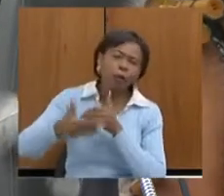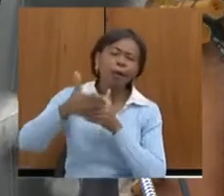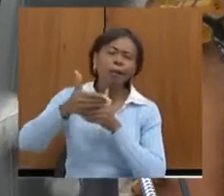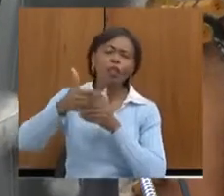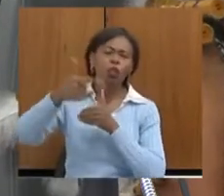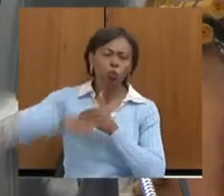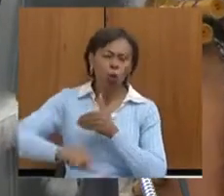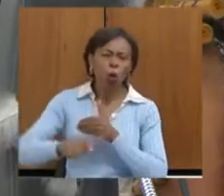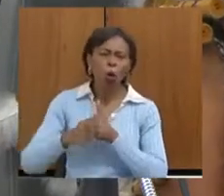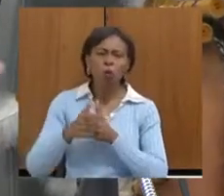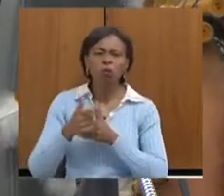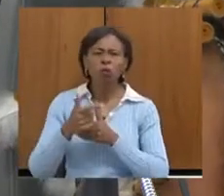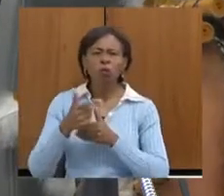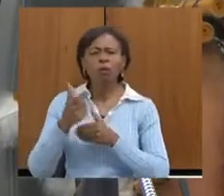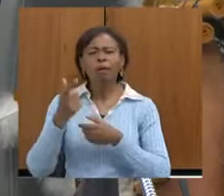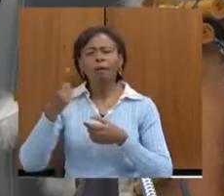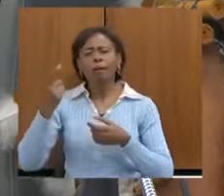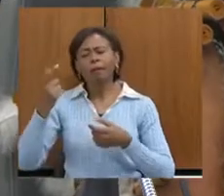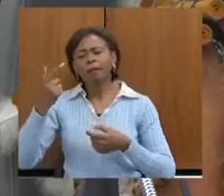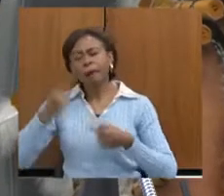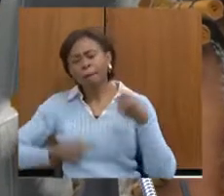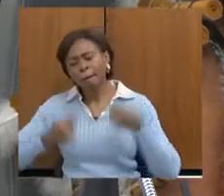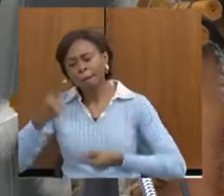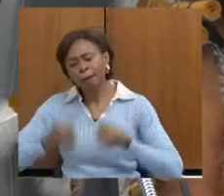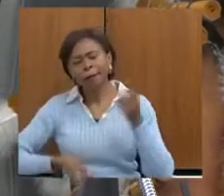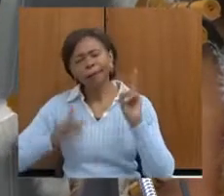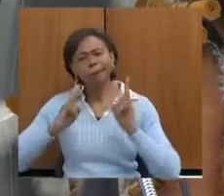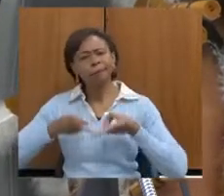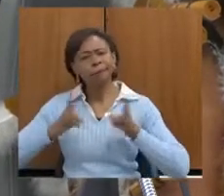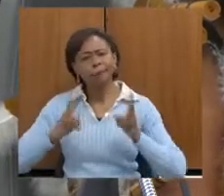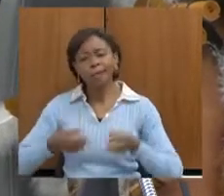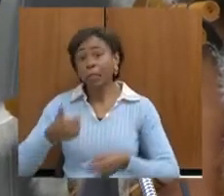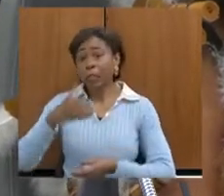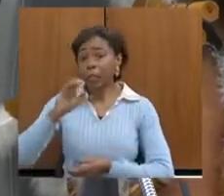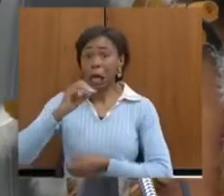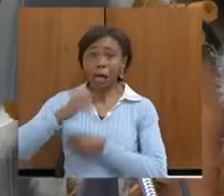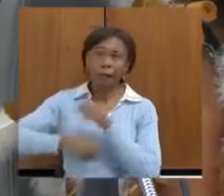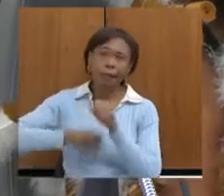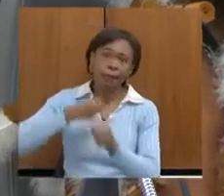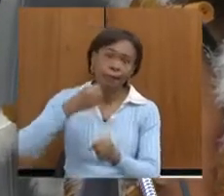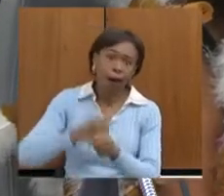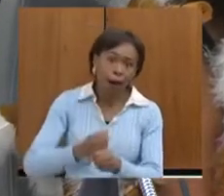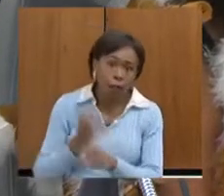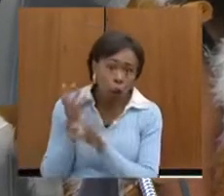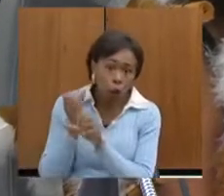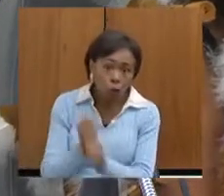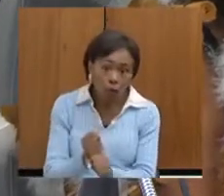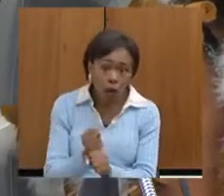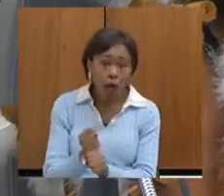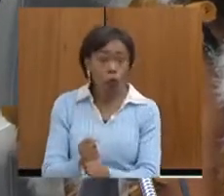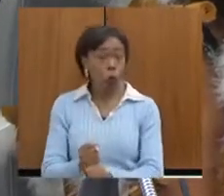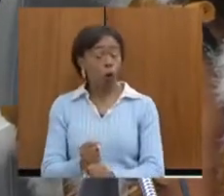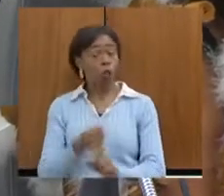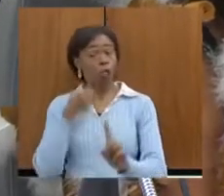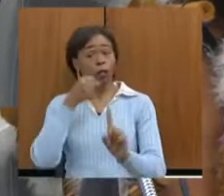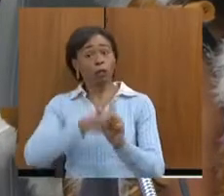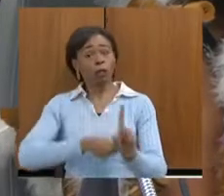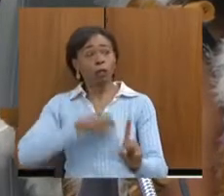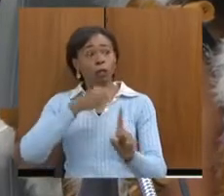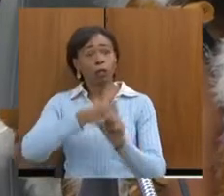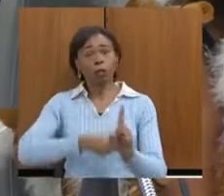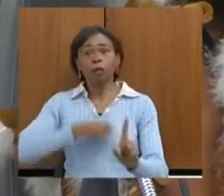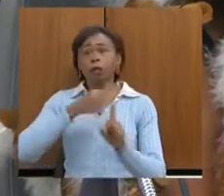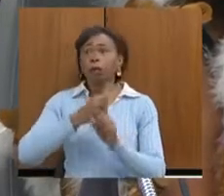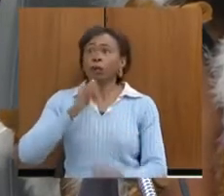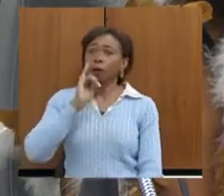debate um ano talvez E aí depois vai fazer 9 anos no dez anos Vamos fazer uma grande luta né vai ser uma década repetindo a mesma coisa